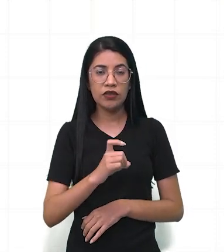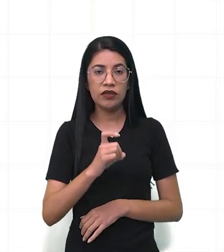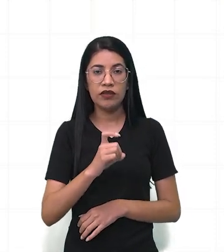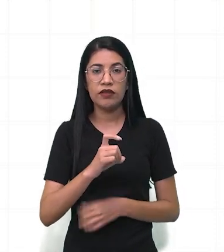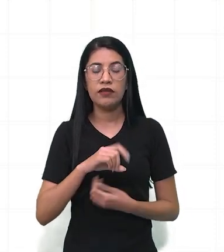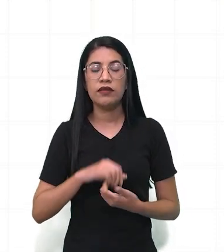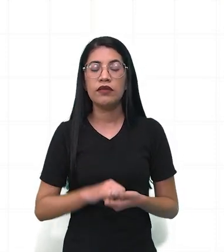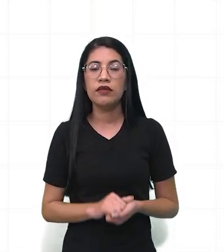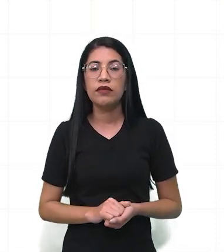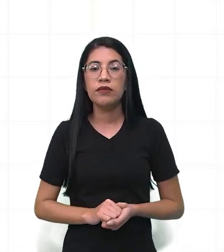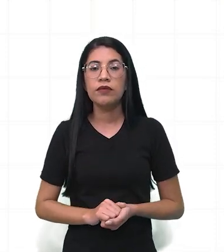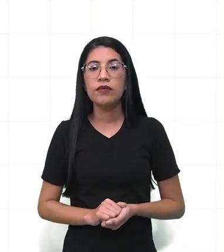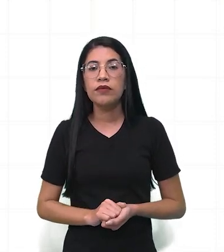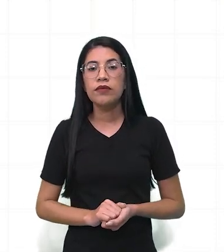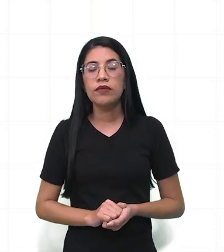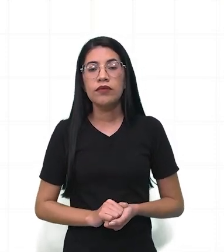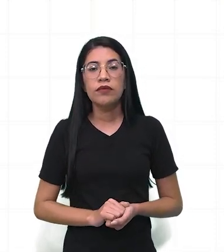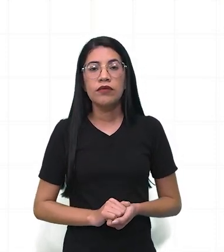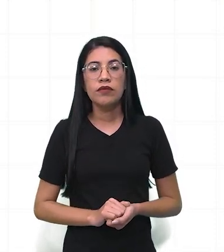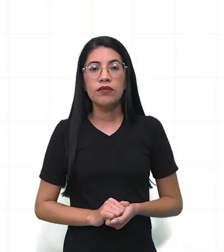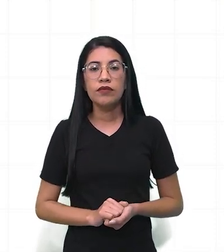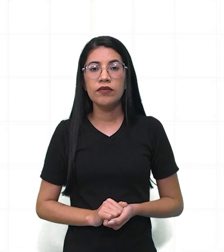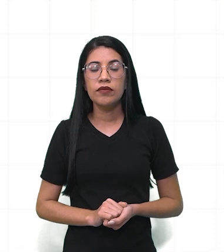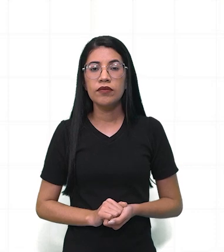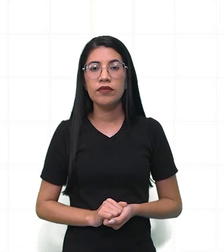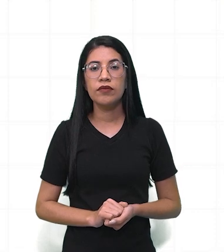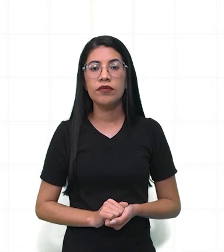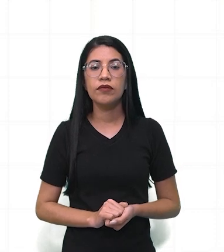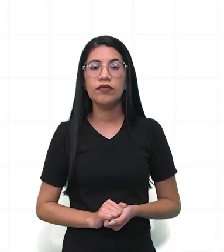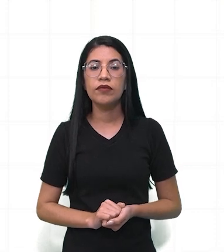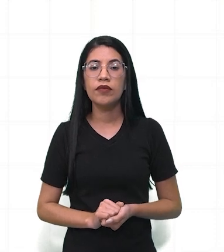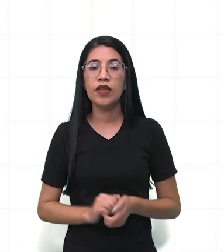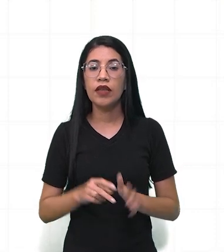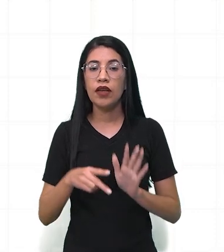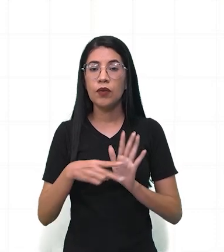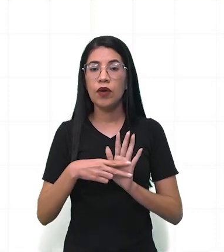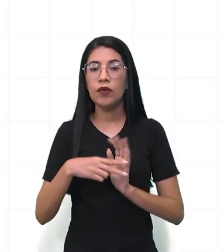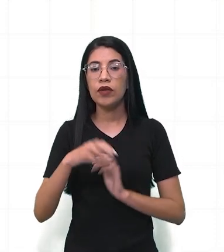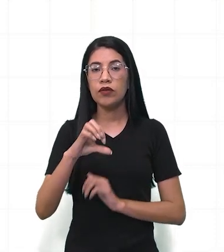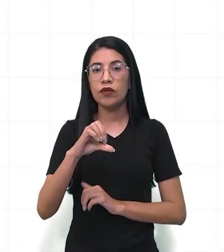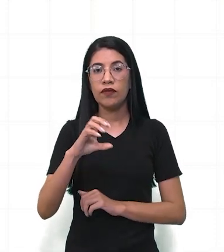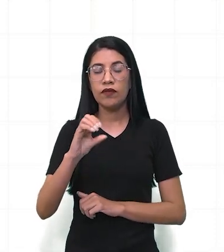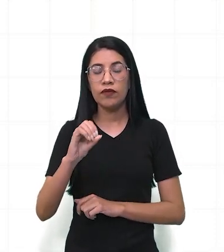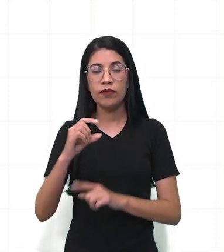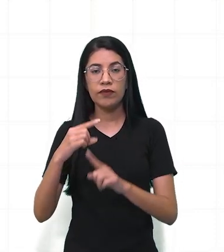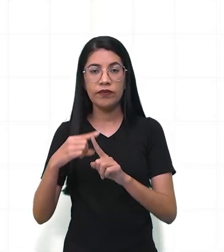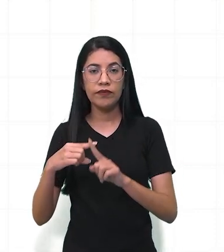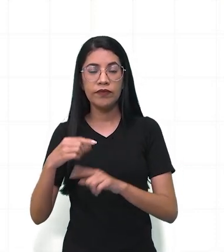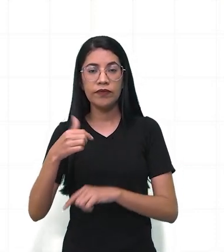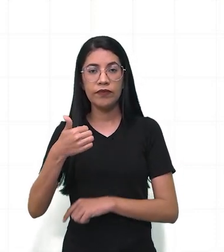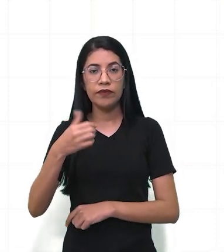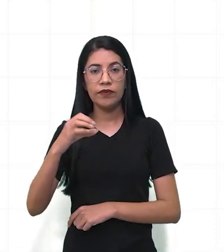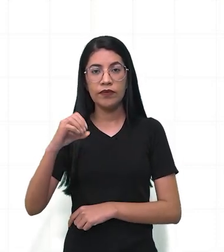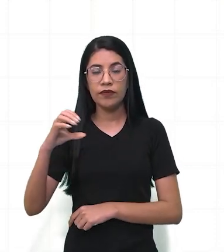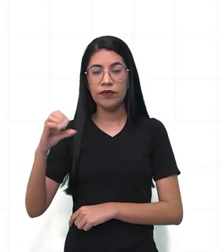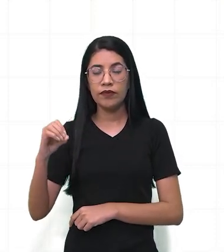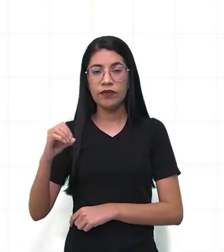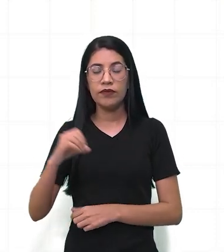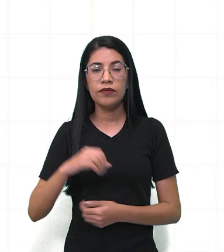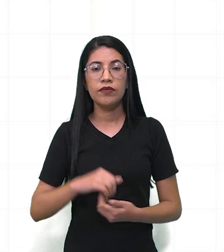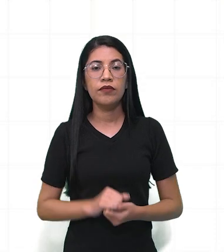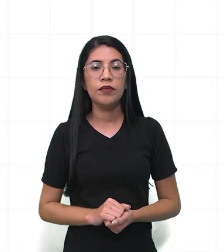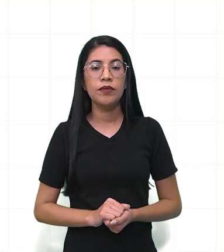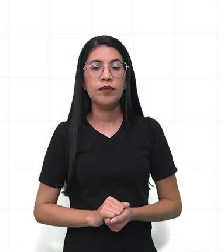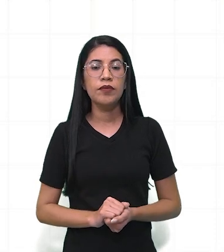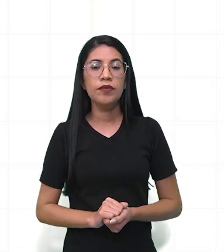ficar 30 vezes X é igual a 90 vezes 100. E 90 vezes 100 é fácil, não é? Só é contar aqui os